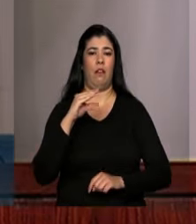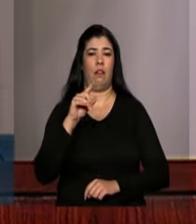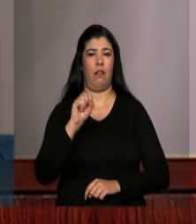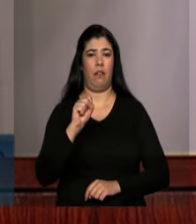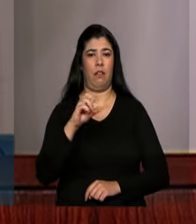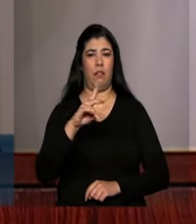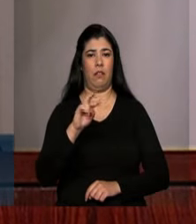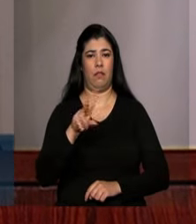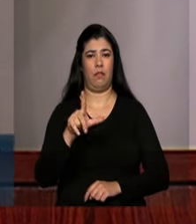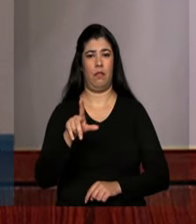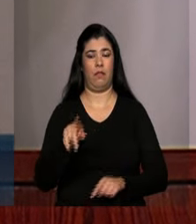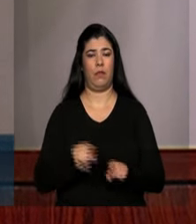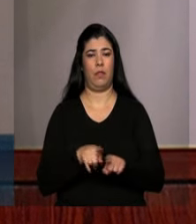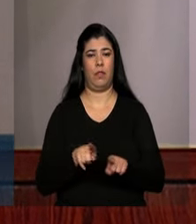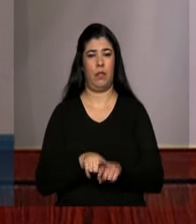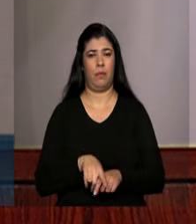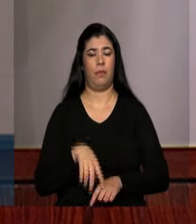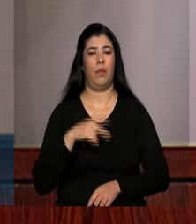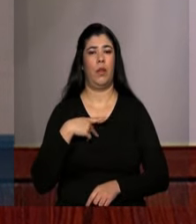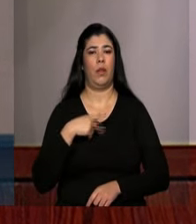Embaixador José Alfredo Graça Lima,